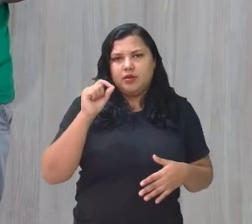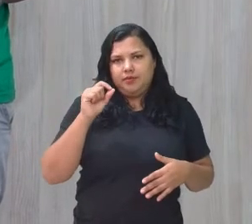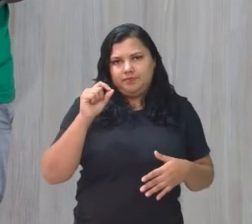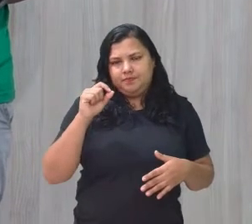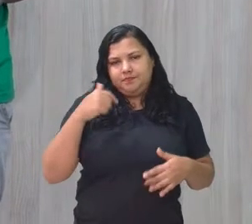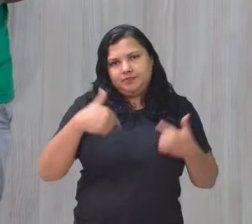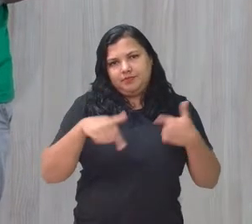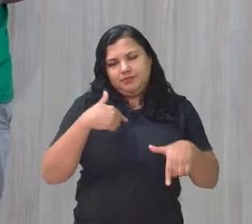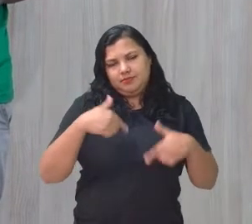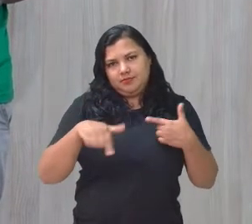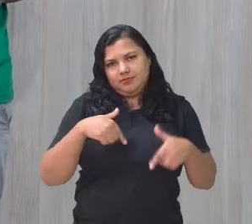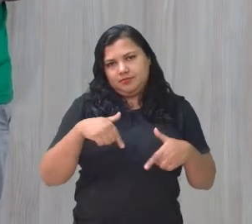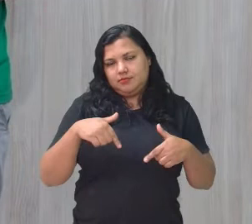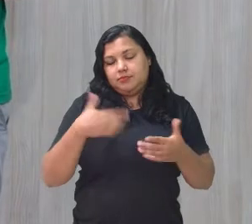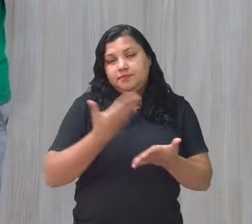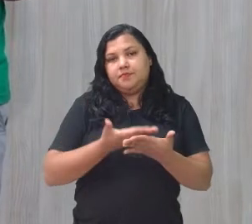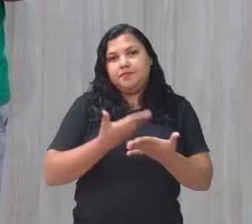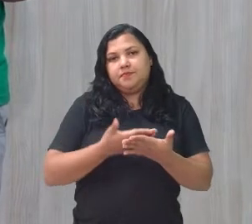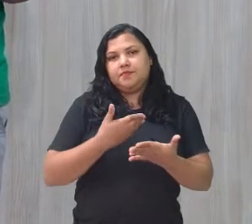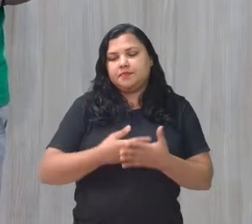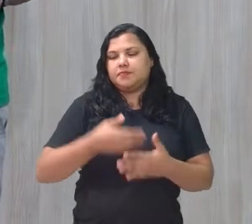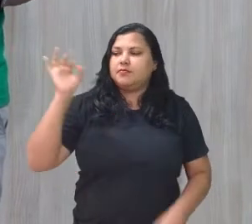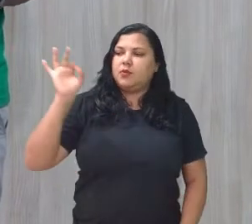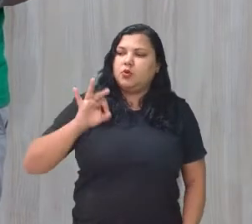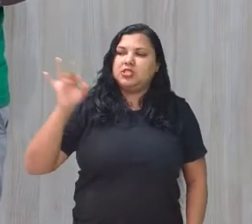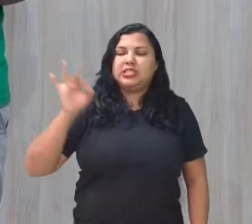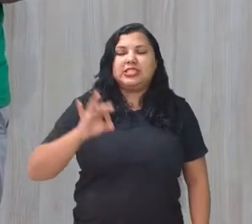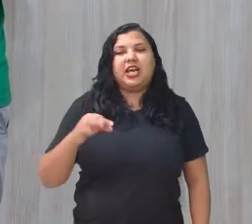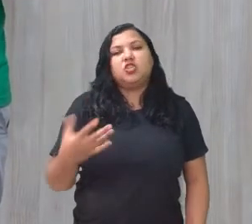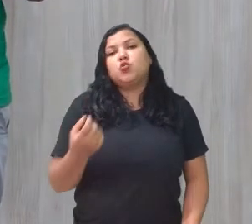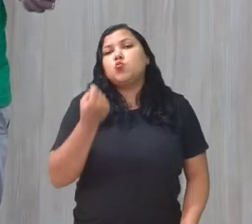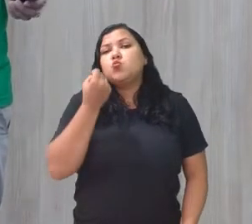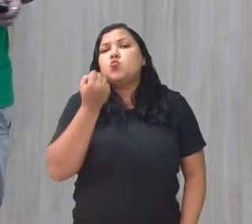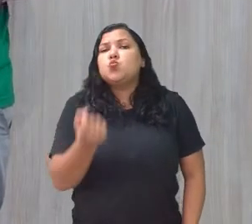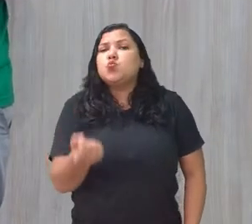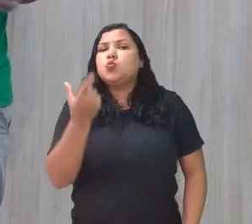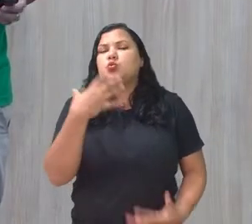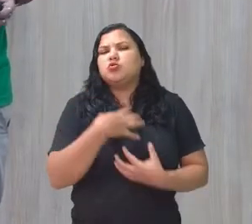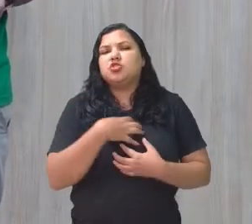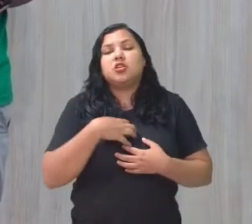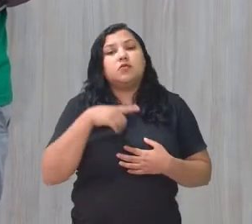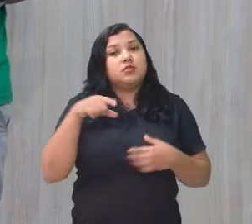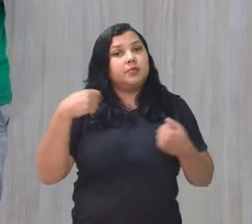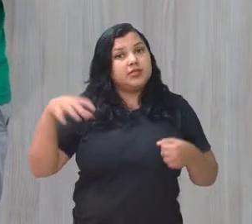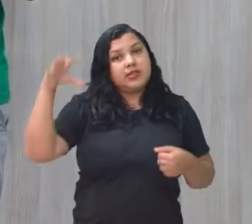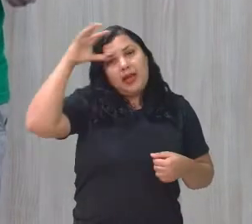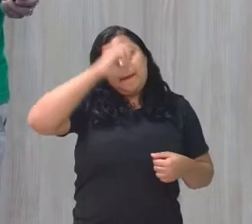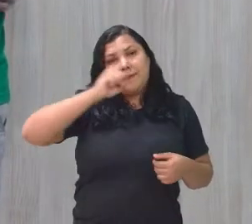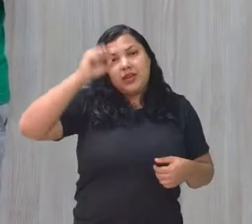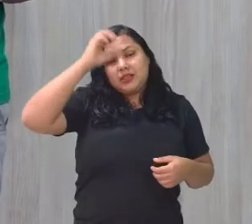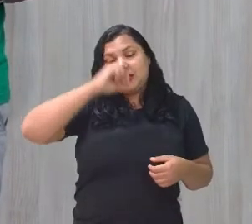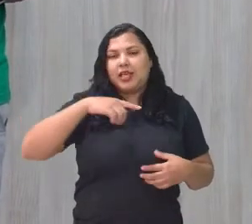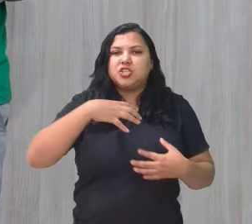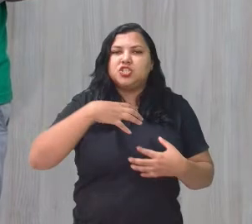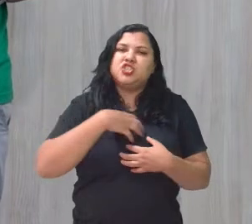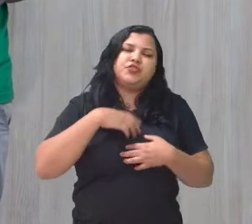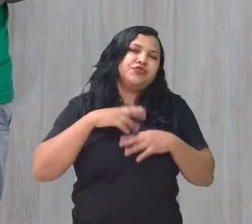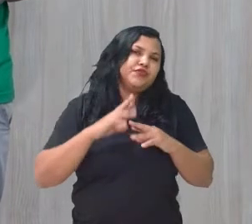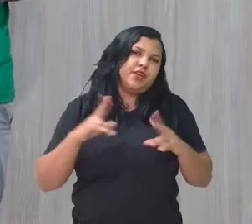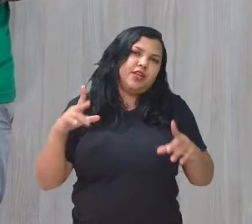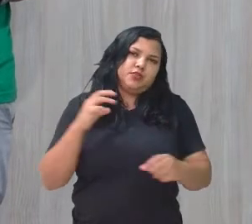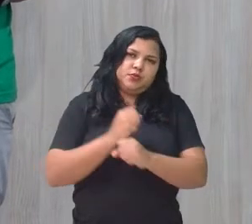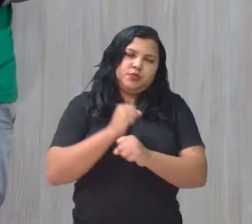porcentagem de uma única maneira. Eu desaconselho isso, aprenda a calcular as porcentagens de maneiras diferentes, tá